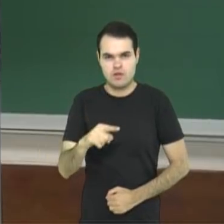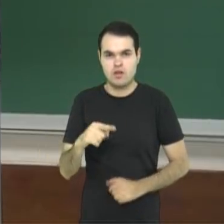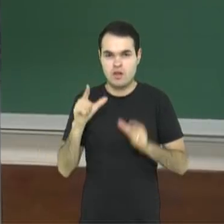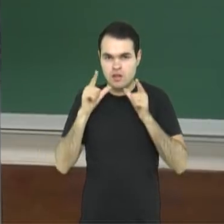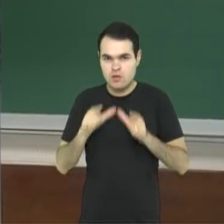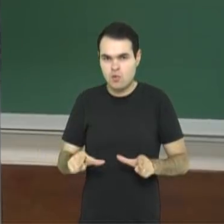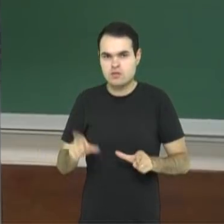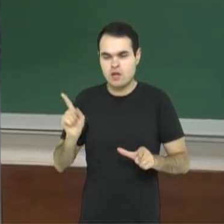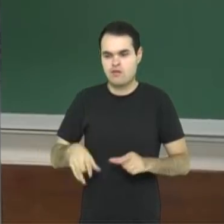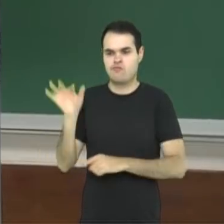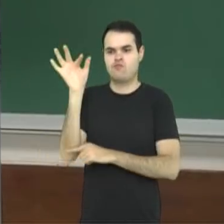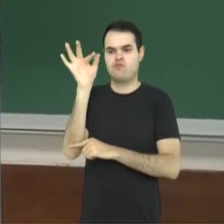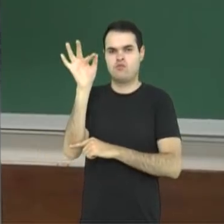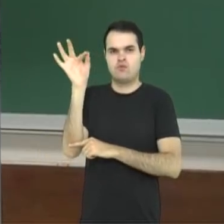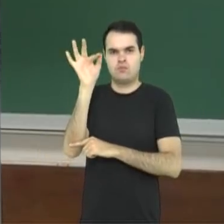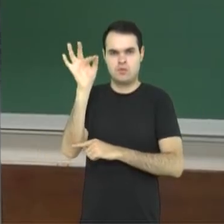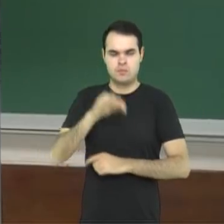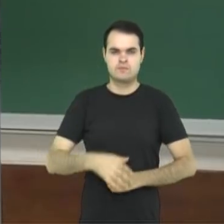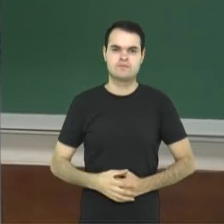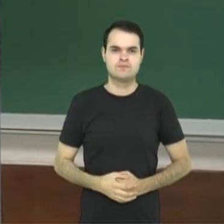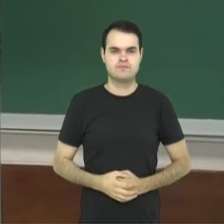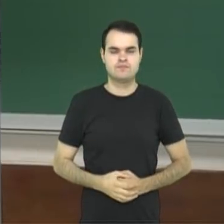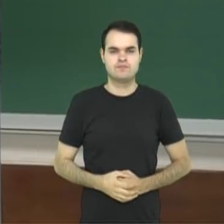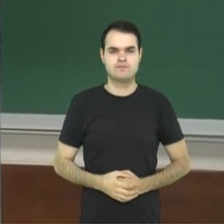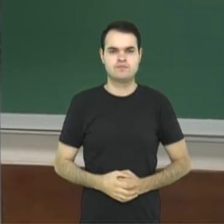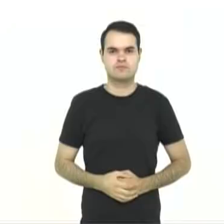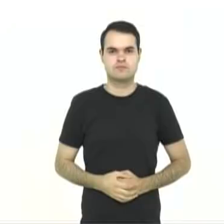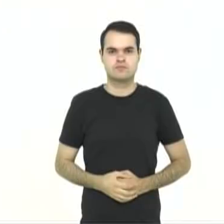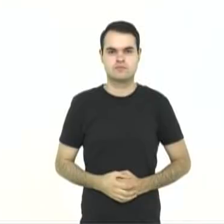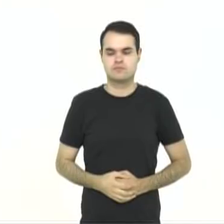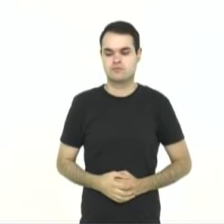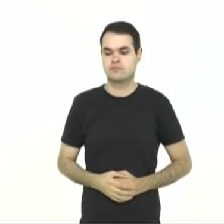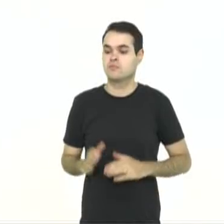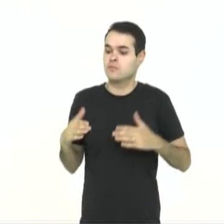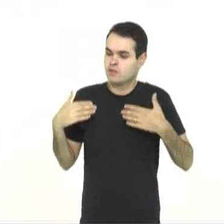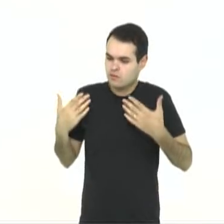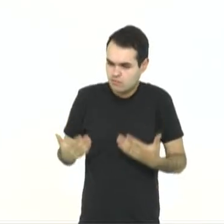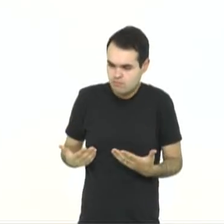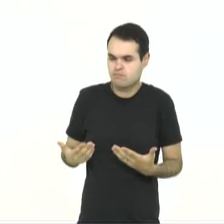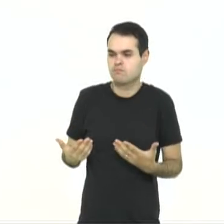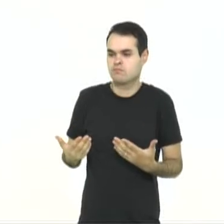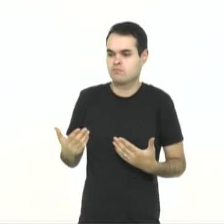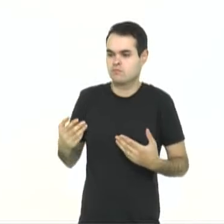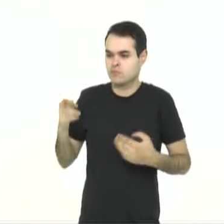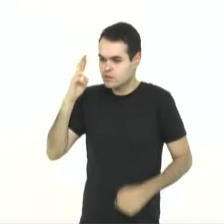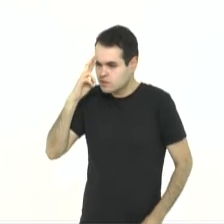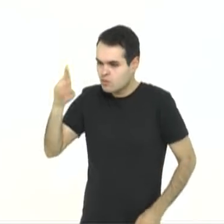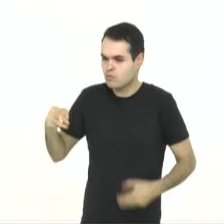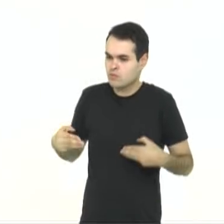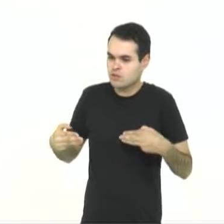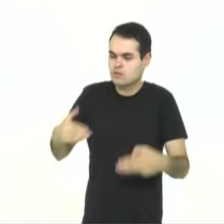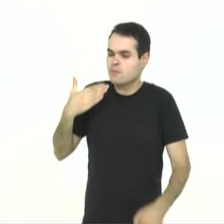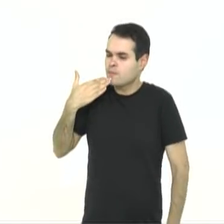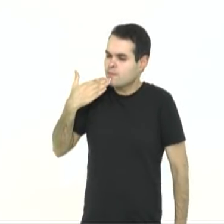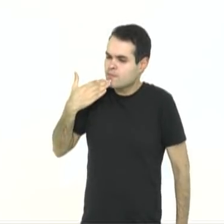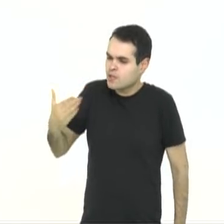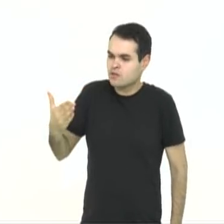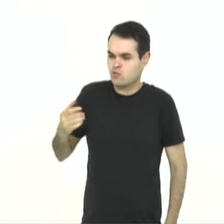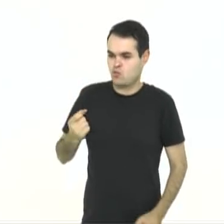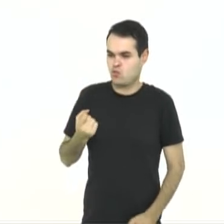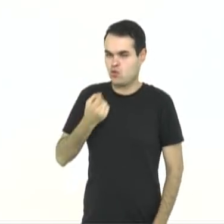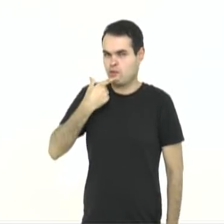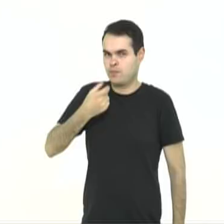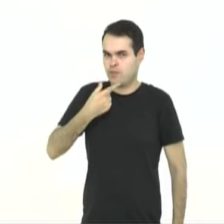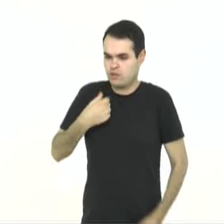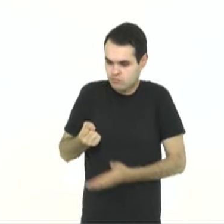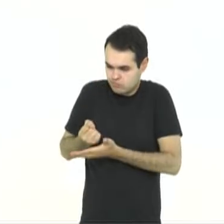extremamente formal. Né? Destarte, senhor ministro, Solicito o fornecimento desse medicamento, já